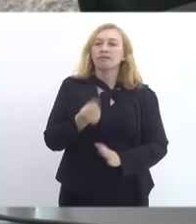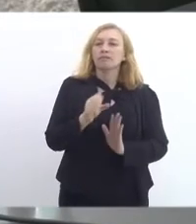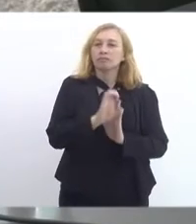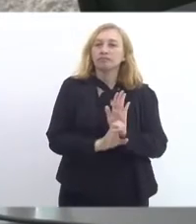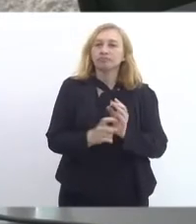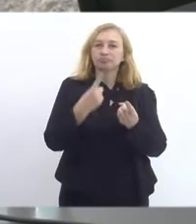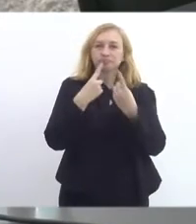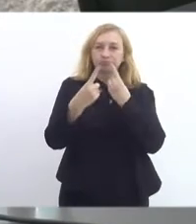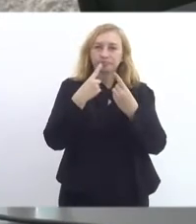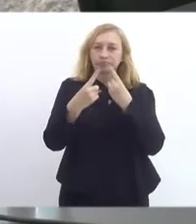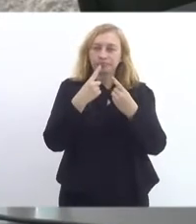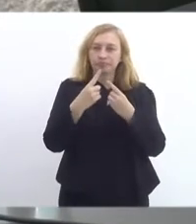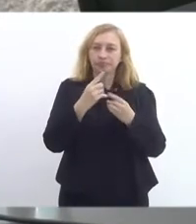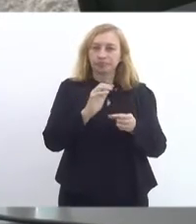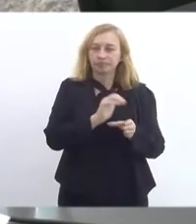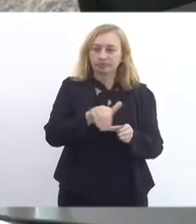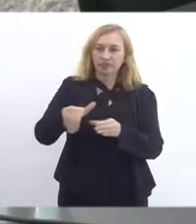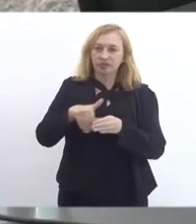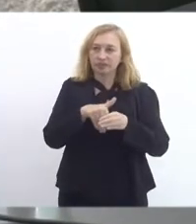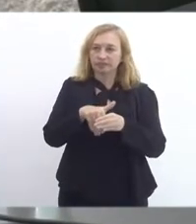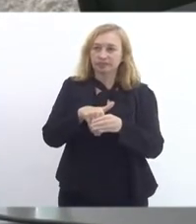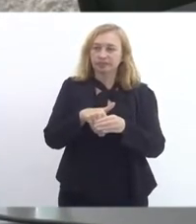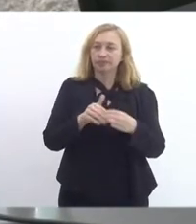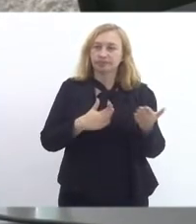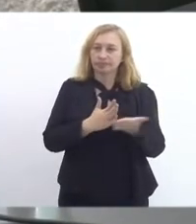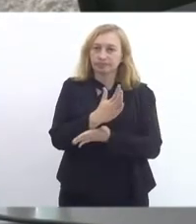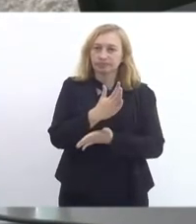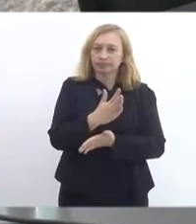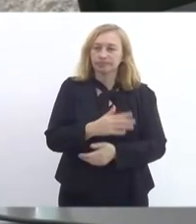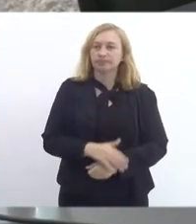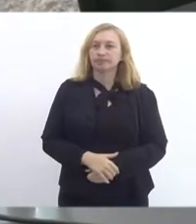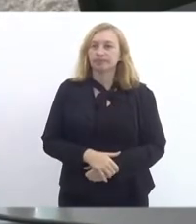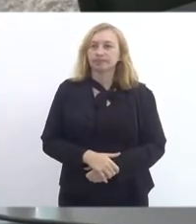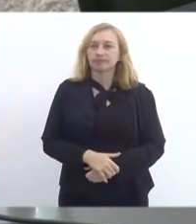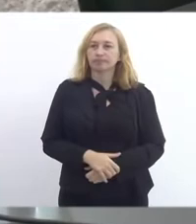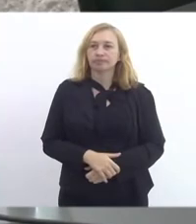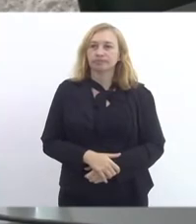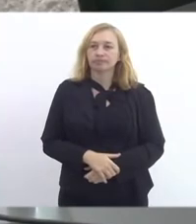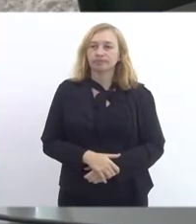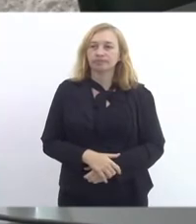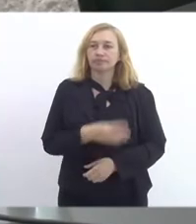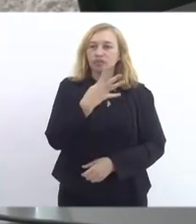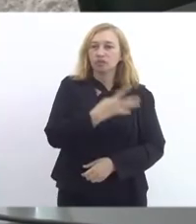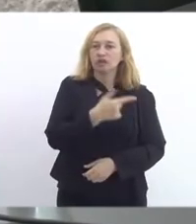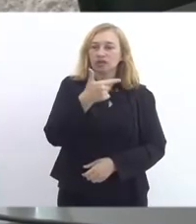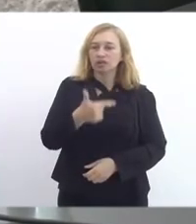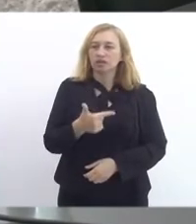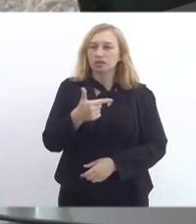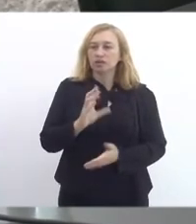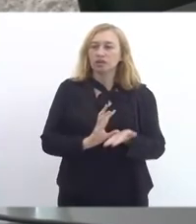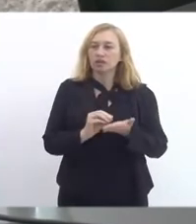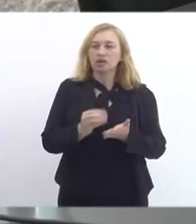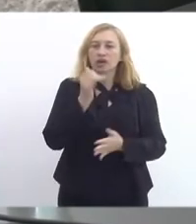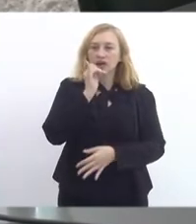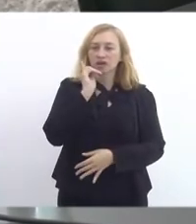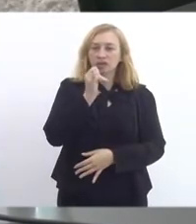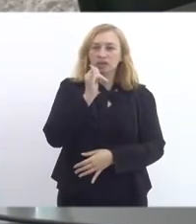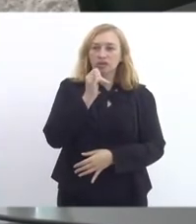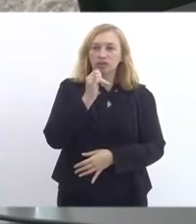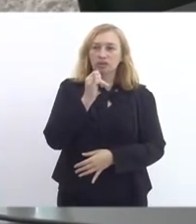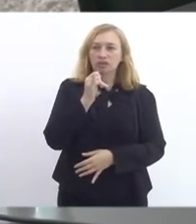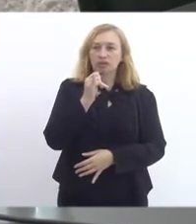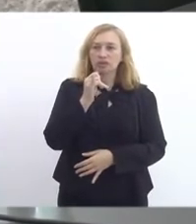Em discussão. Em votação, aprovado. 42 da pauta, relator, deputado Carlos